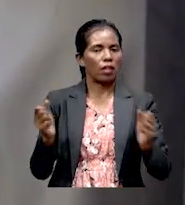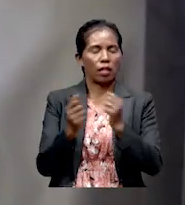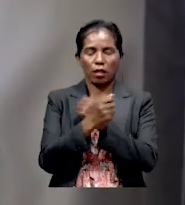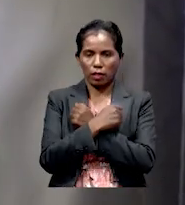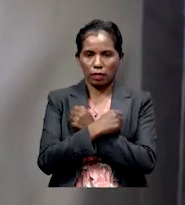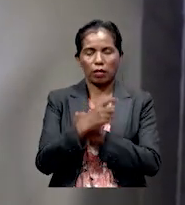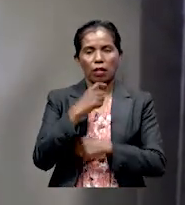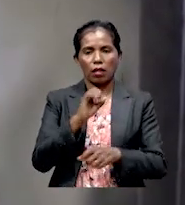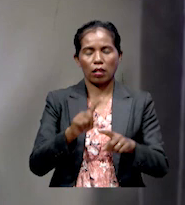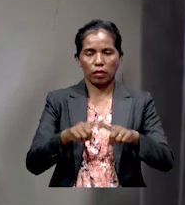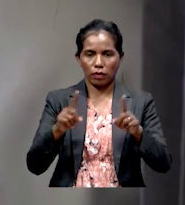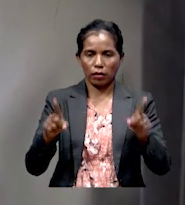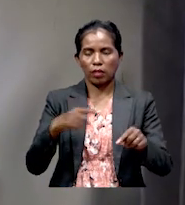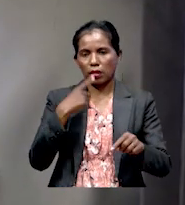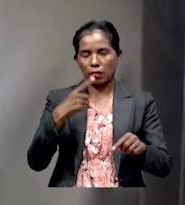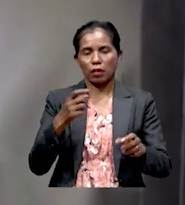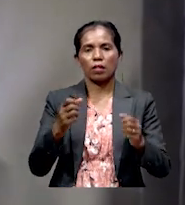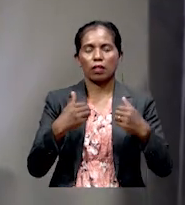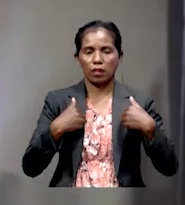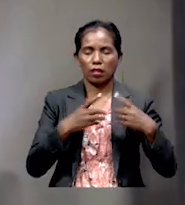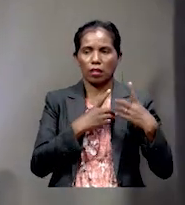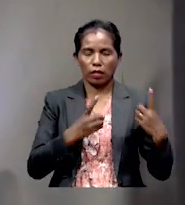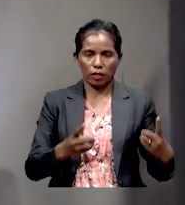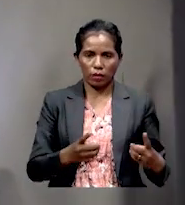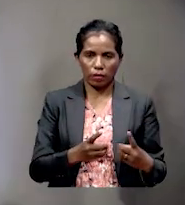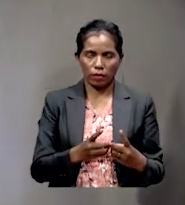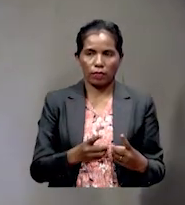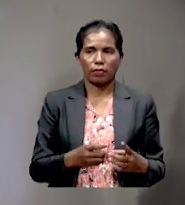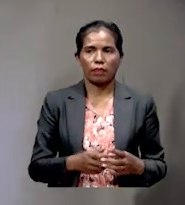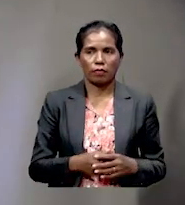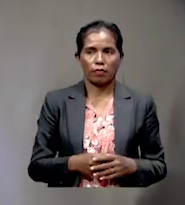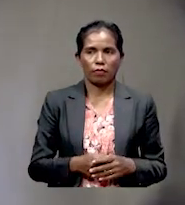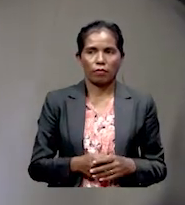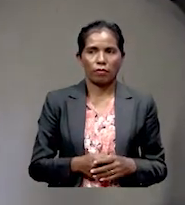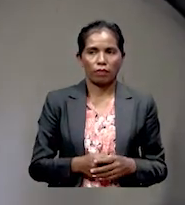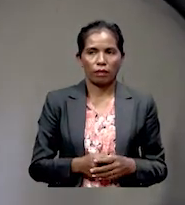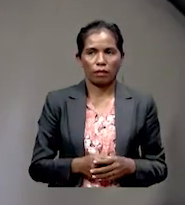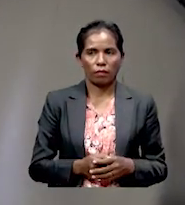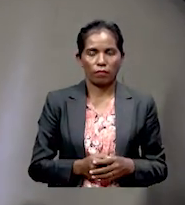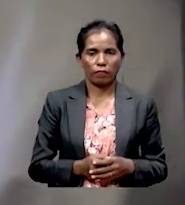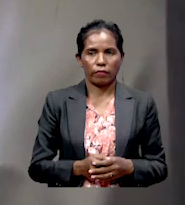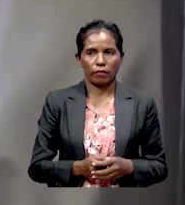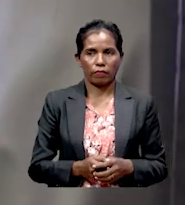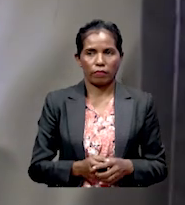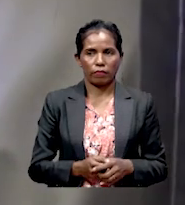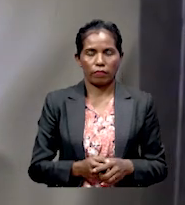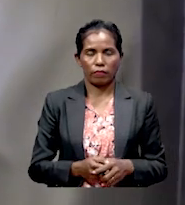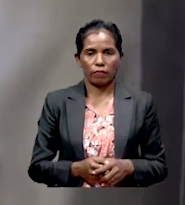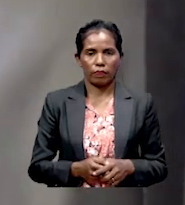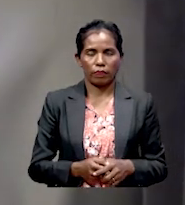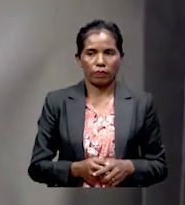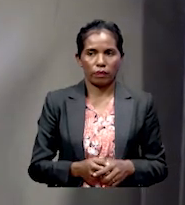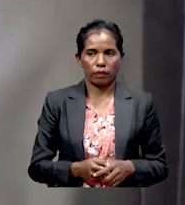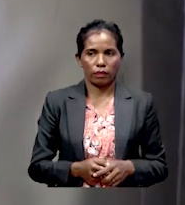ao contrário, se deit mak defende domin. Quem não se defende, quem não defende qualcosa, não la ama. Invece, quem